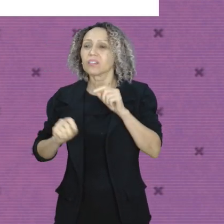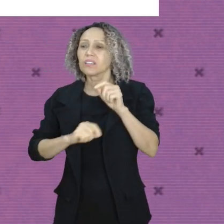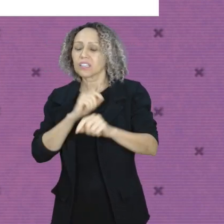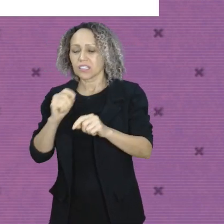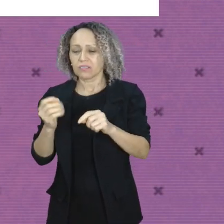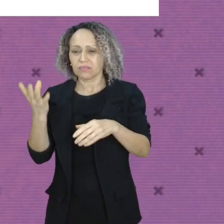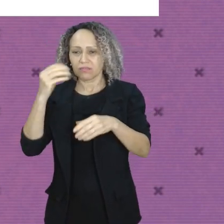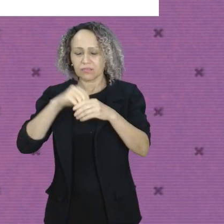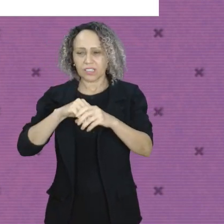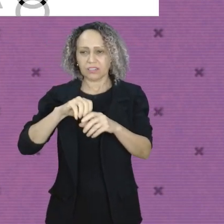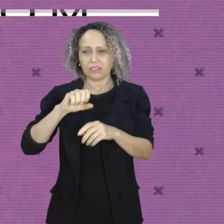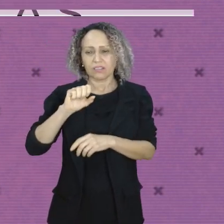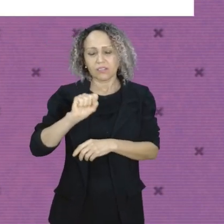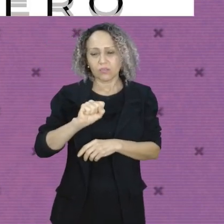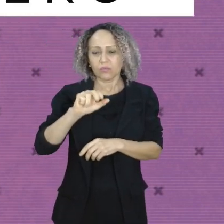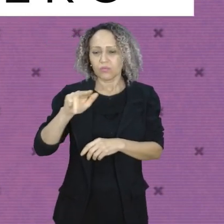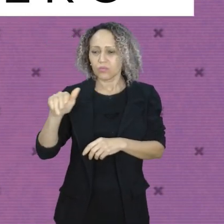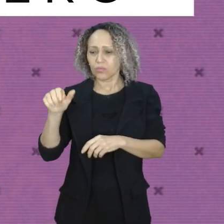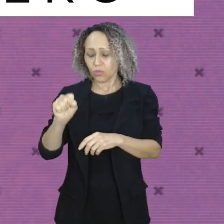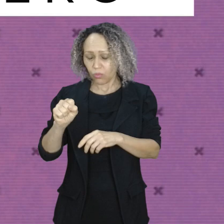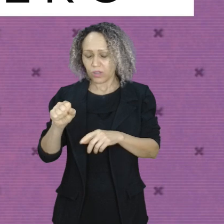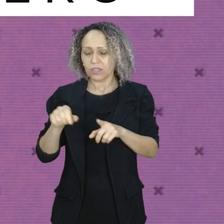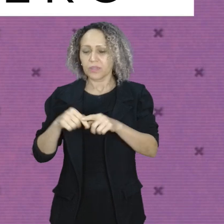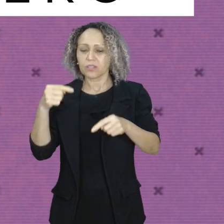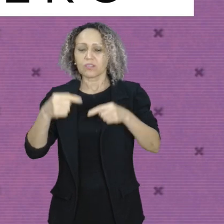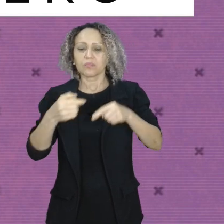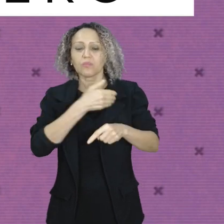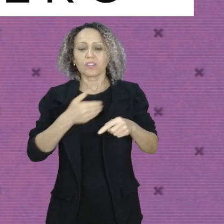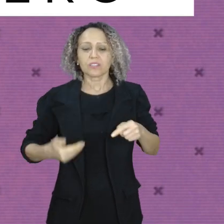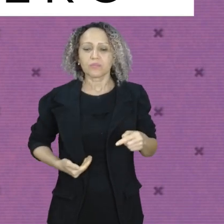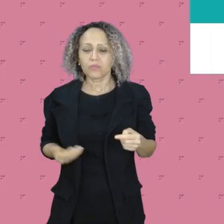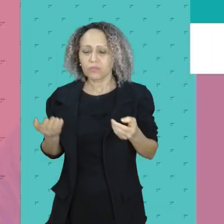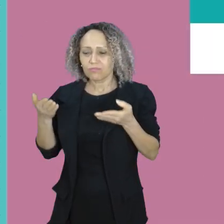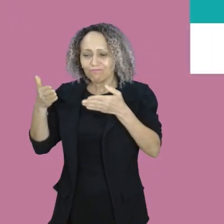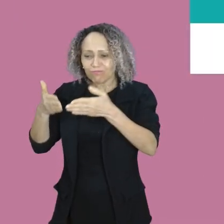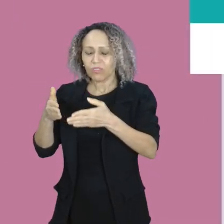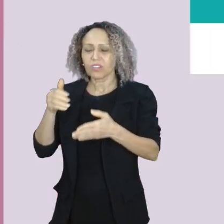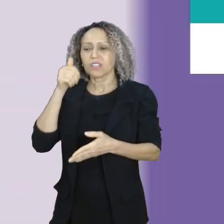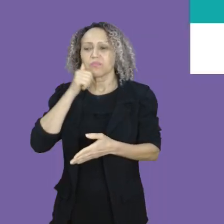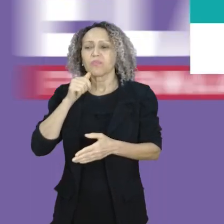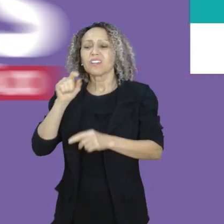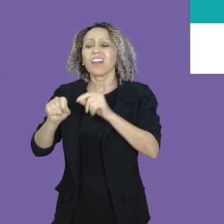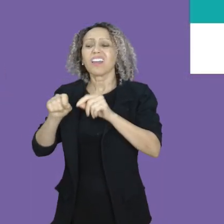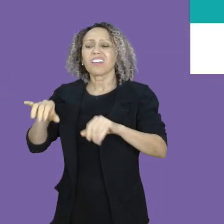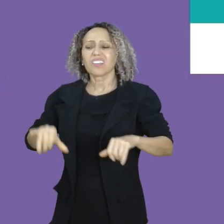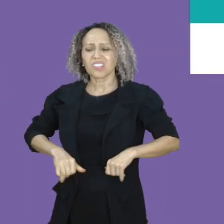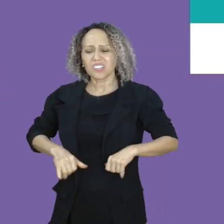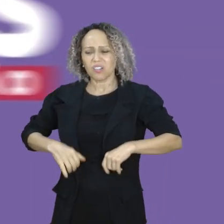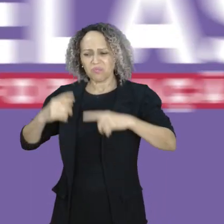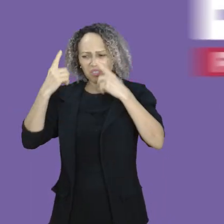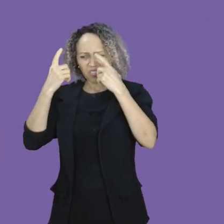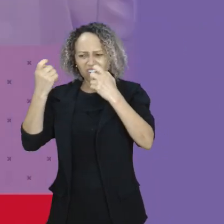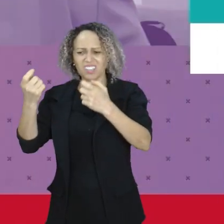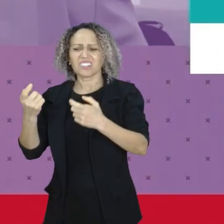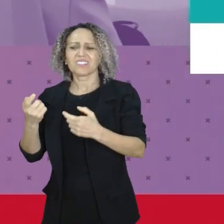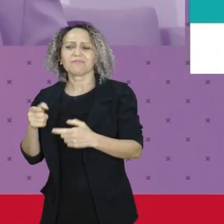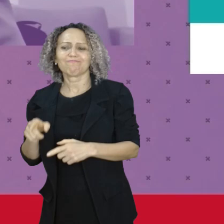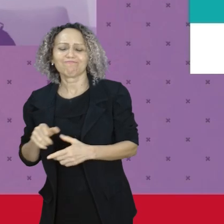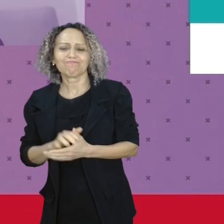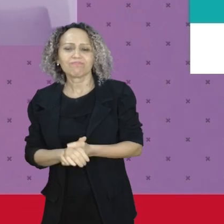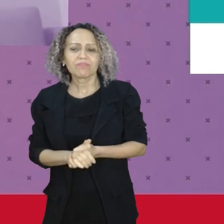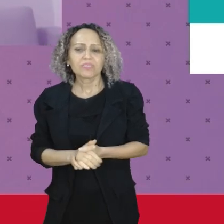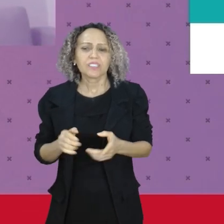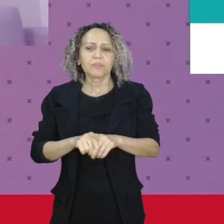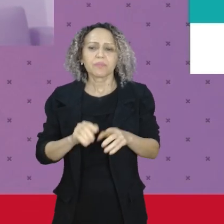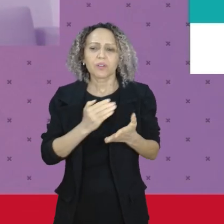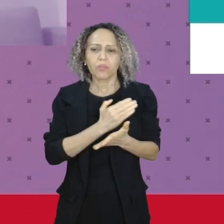Assistência Social e discutir políticas públicas para mulheres e violência de gênero. E para começar, vamos rever